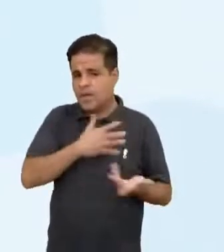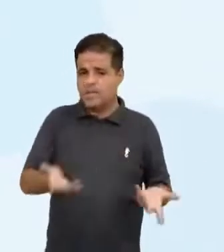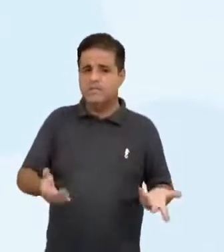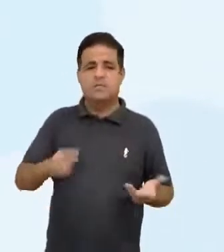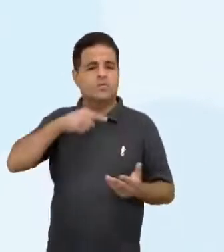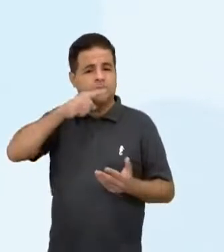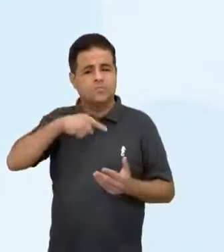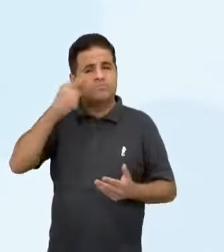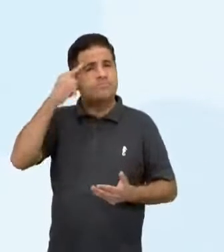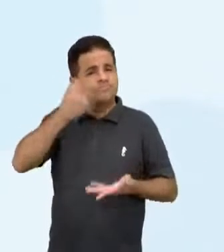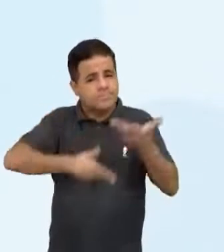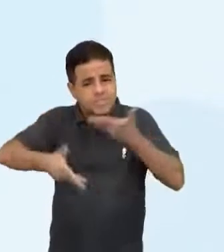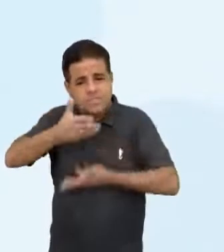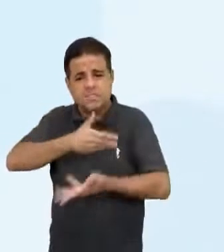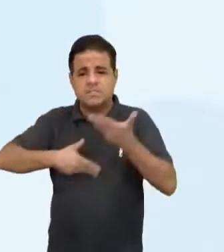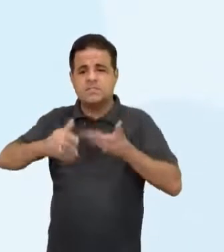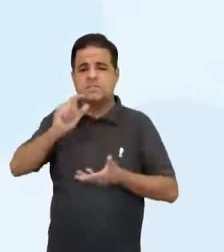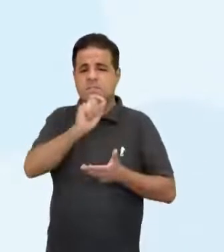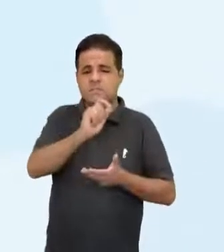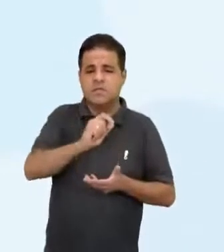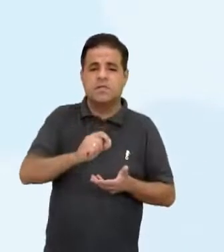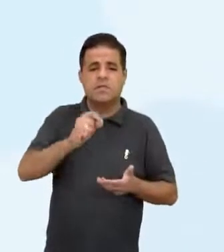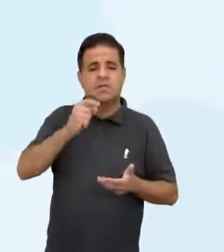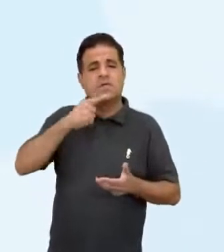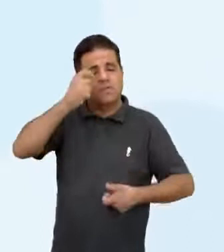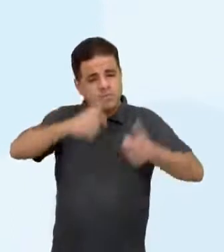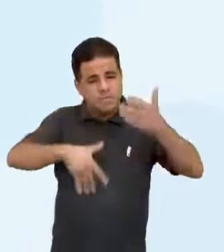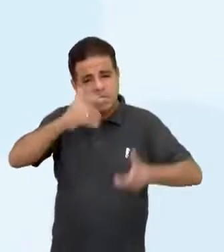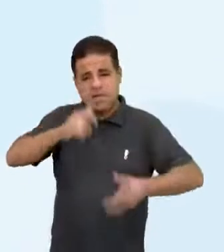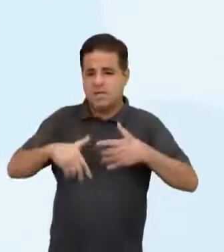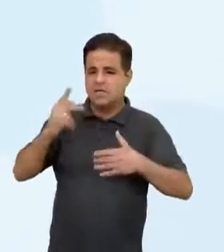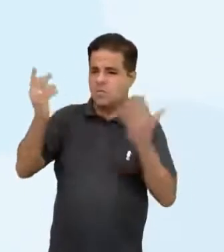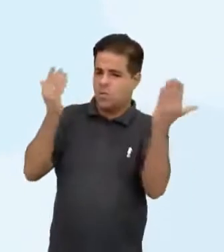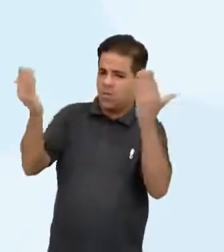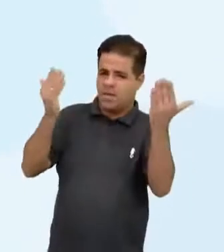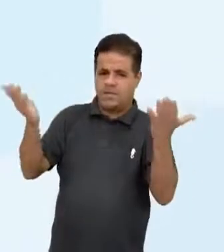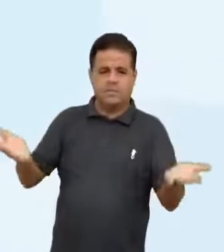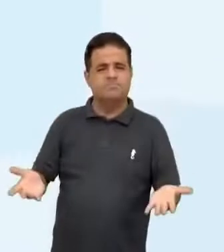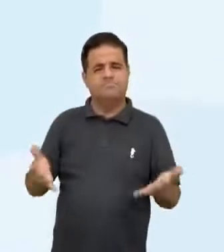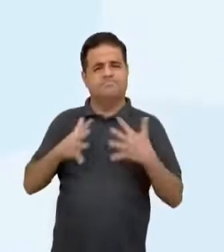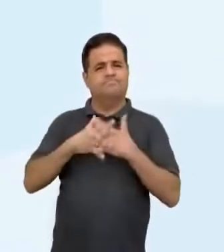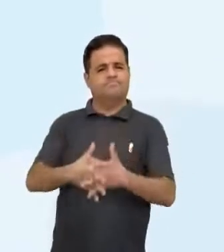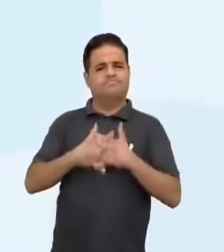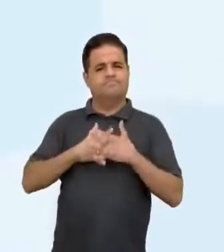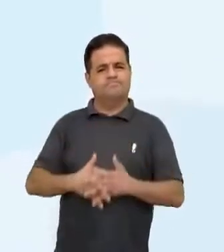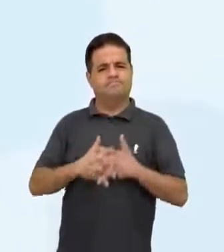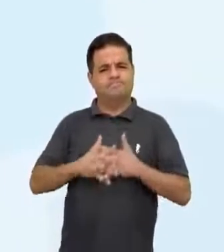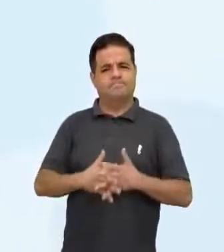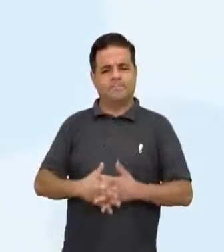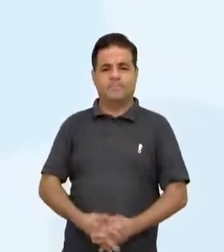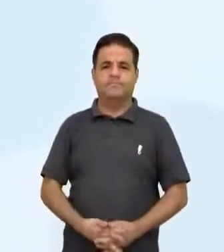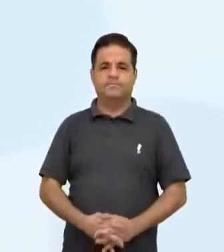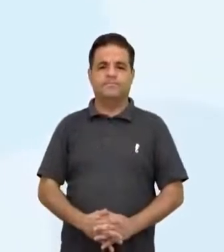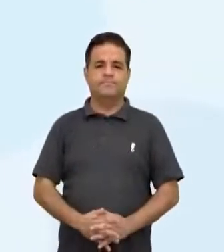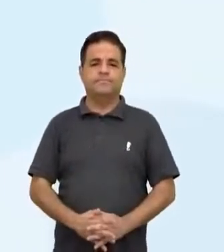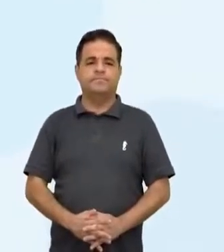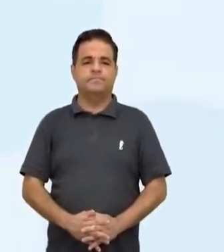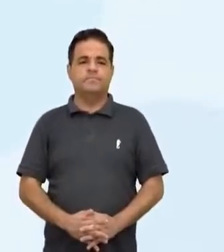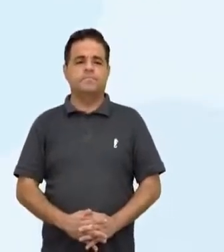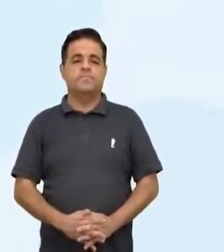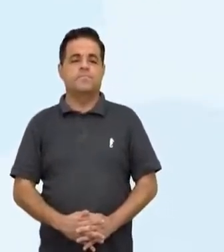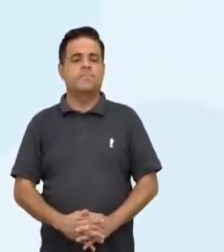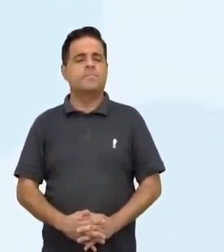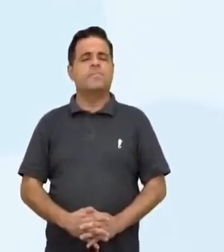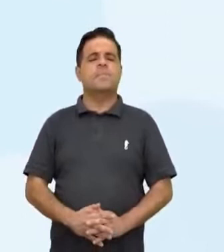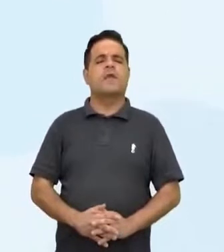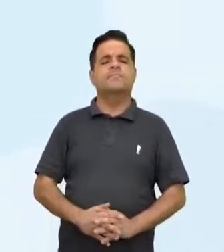do mais, não consigo fazer associação entre o que eu estava explanando e a sua comparação, um tanto quanto confusa. O